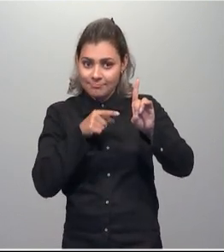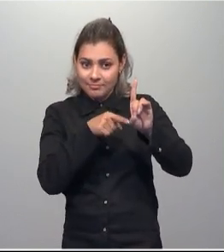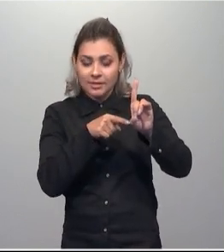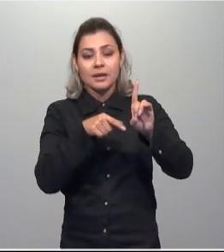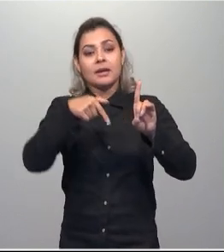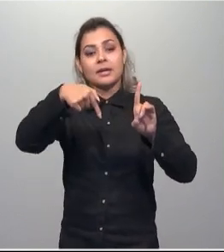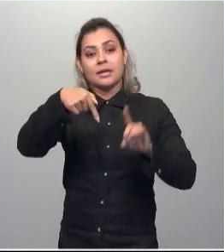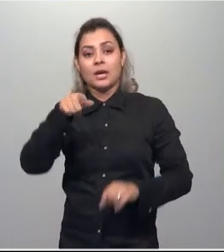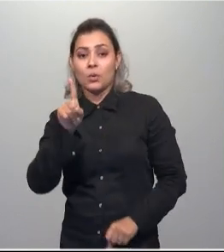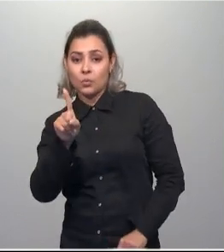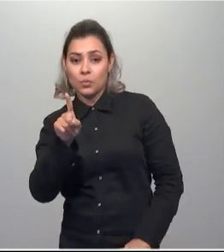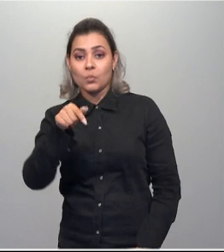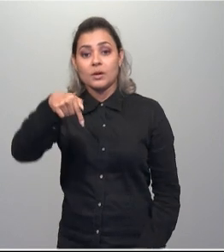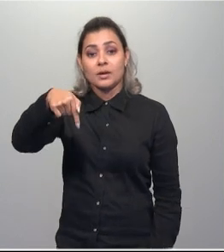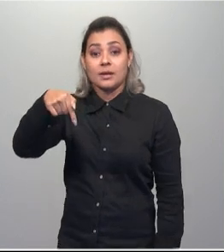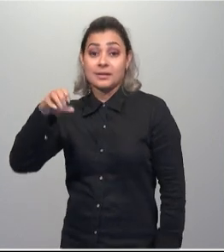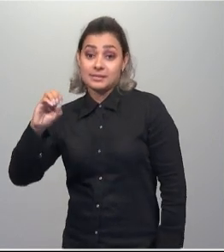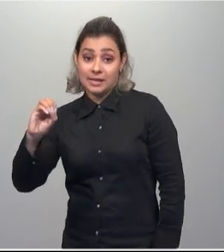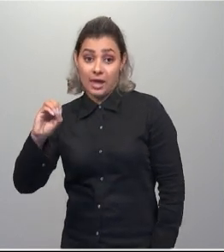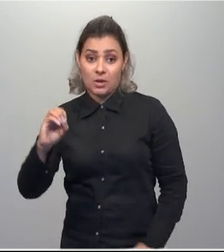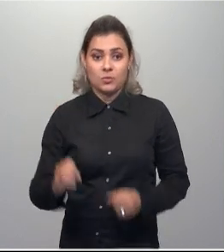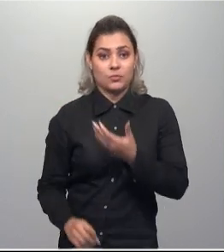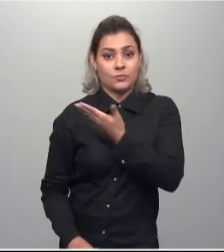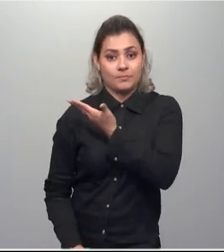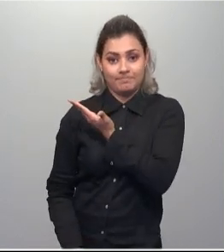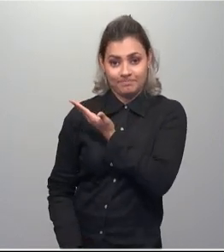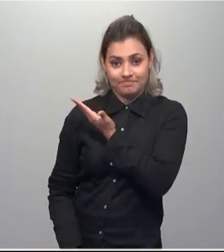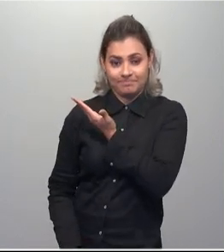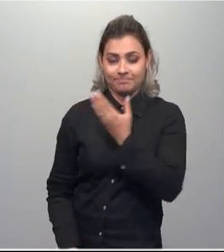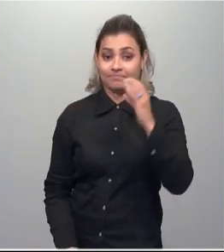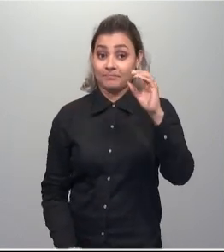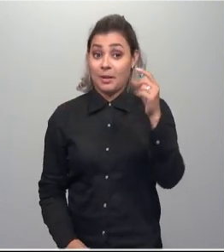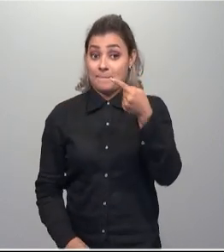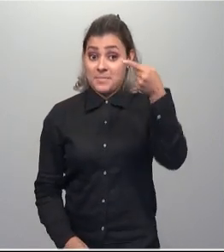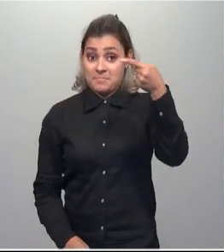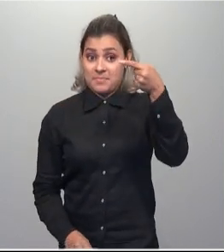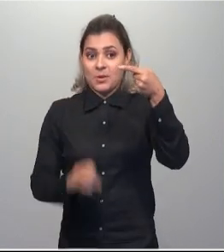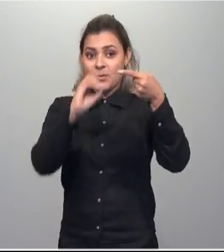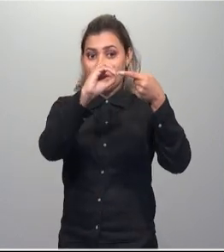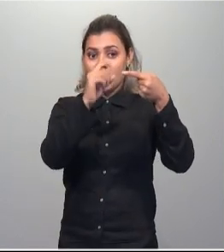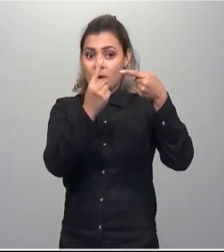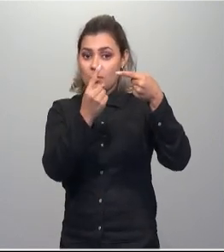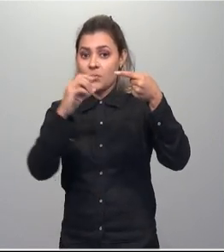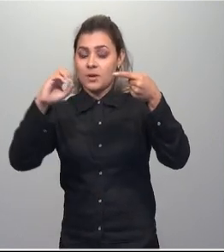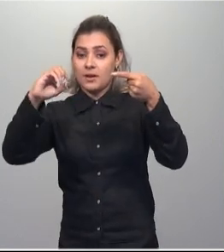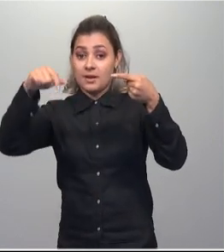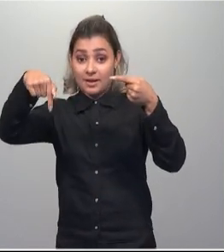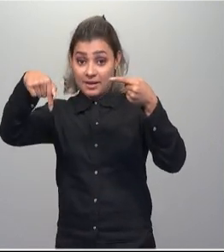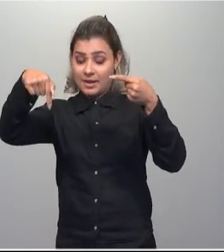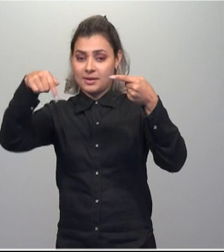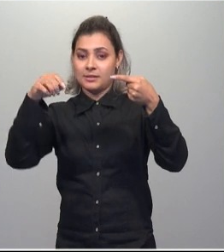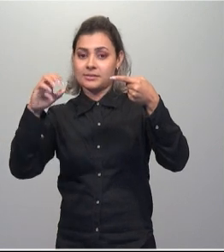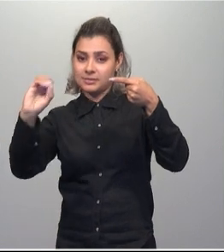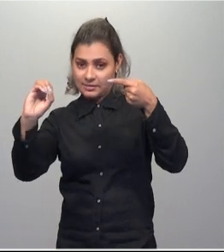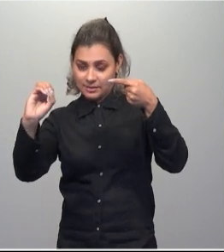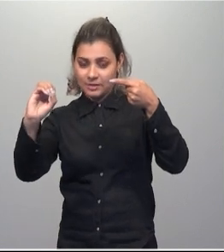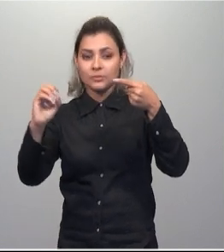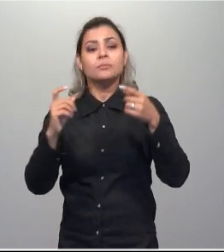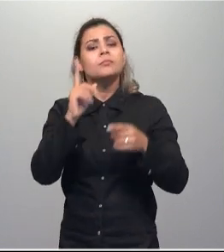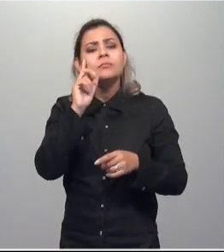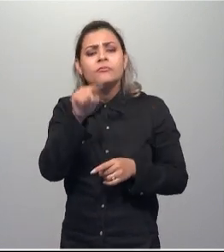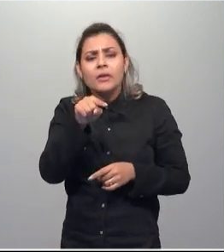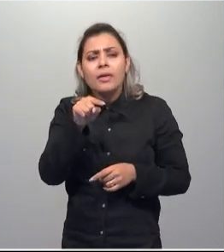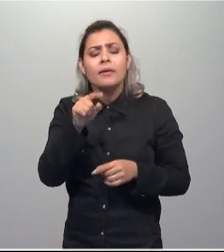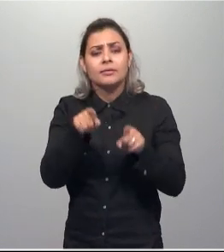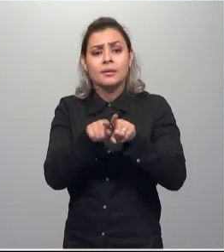um em que zero e que tem na sua entrada de zero à combinação só da saída vejam a minha saída